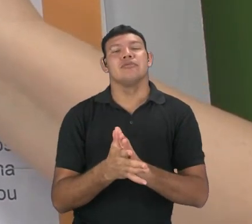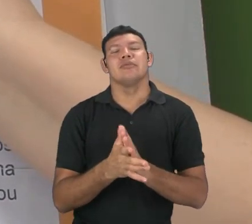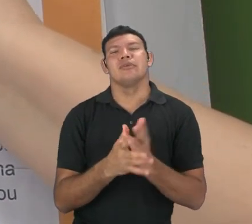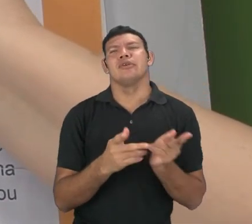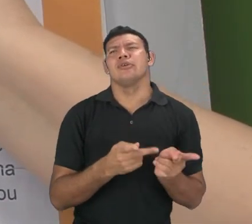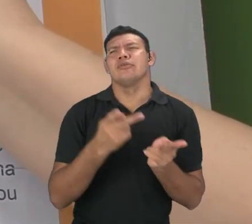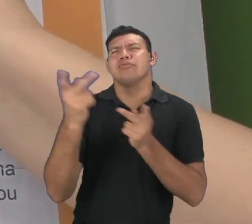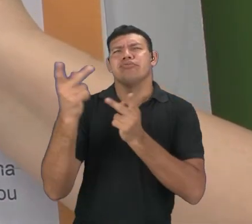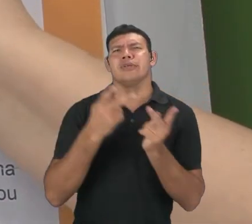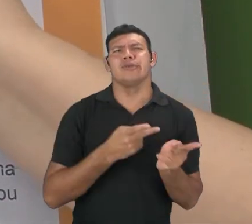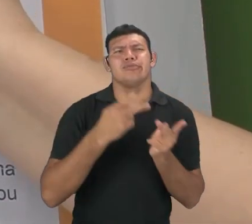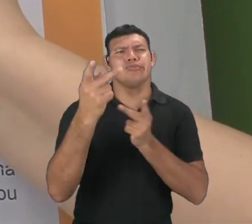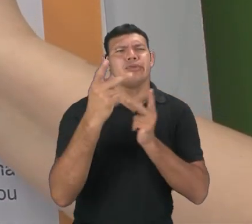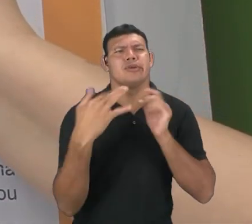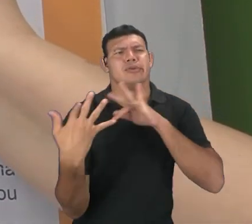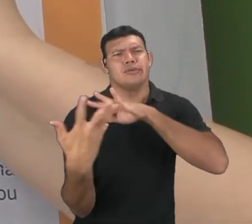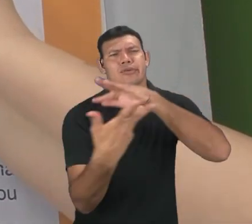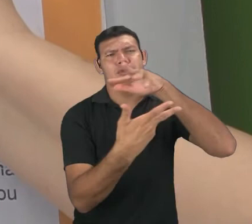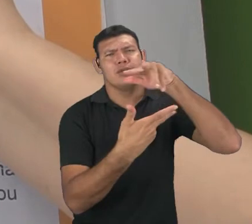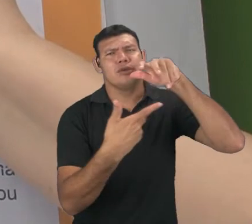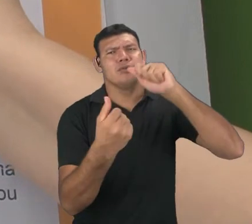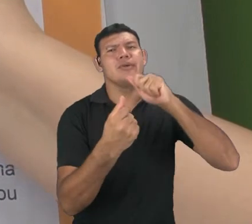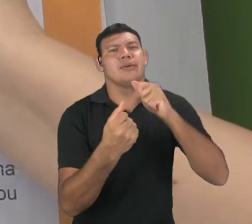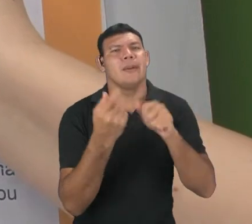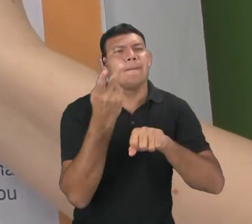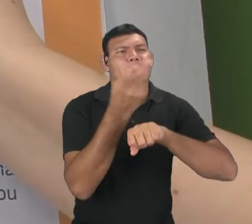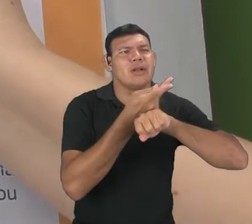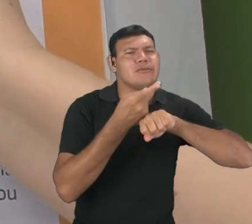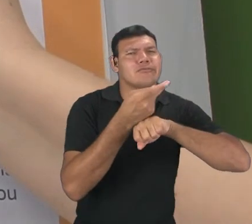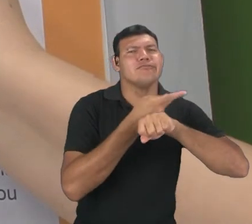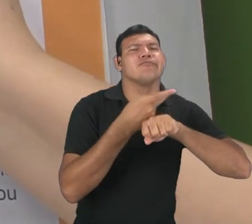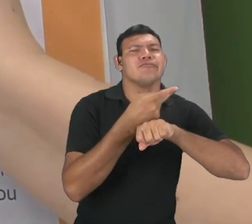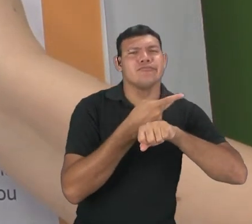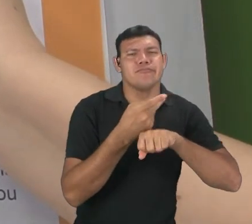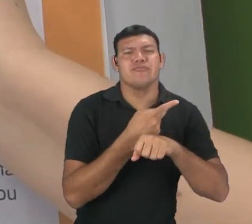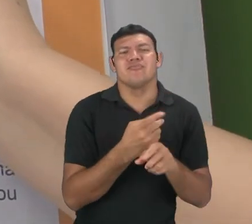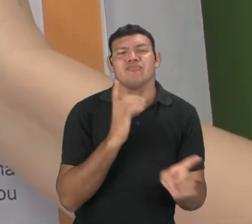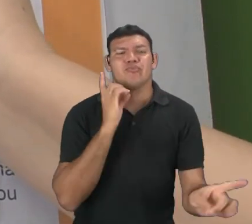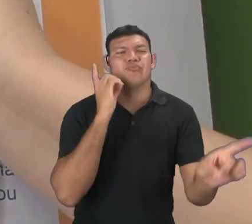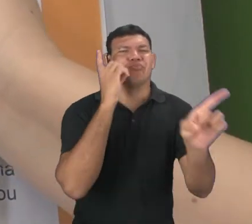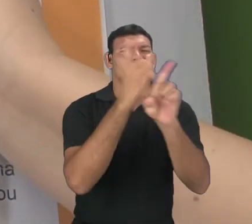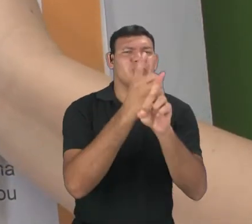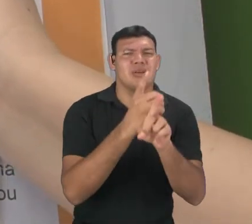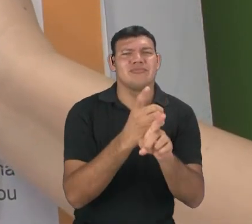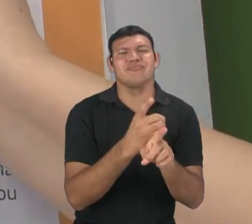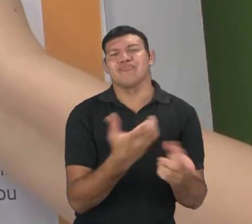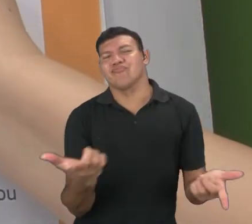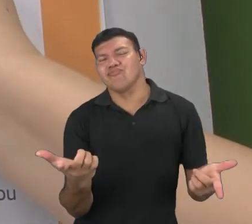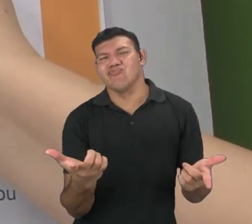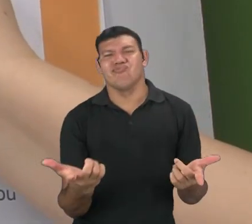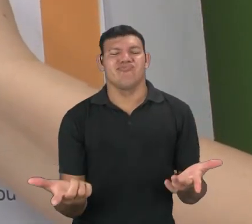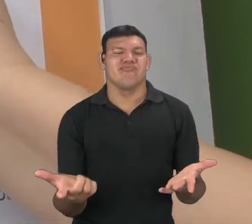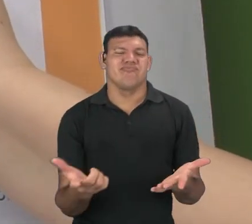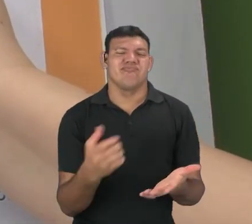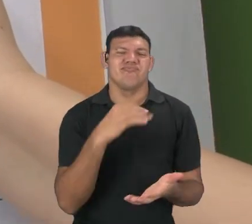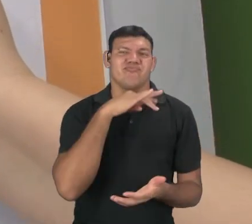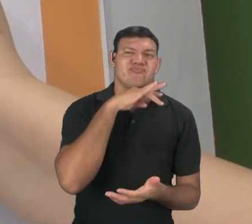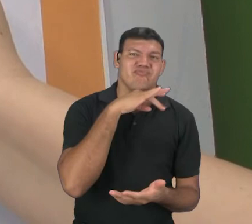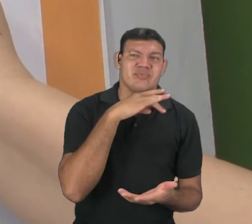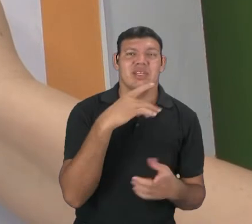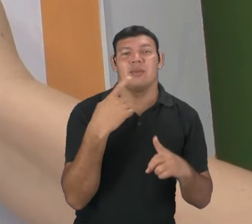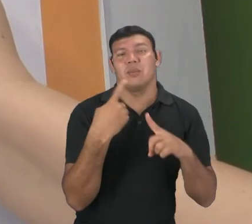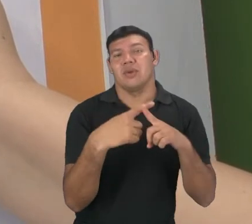inteiro à procura da princesa nos seus sonhos, mas todas as que encontravam tinham algum defeito. Não é